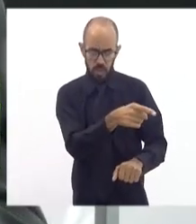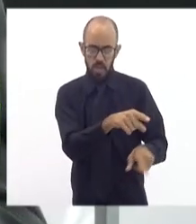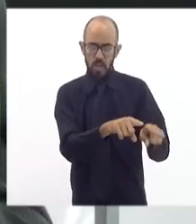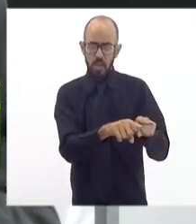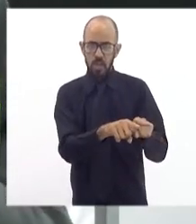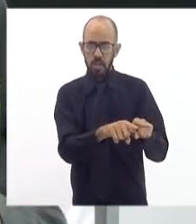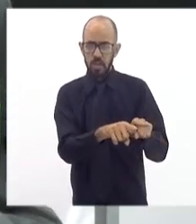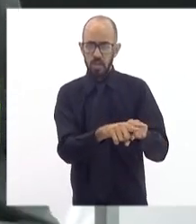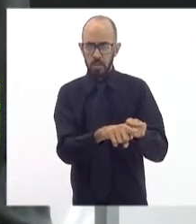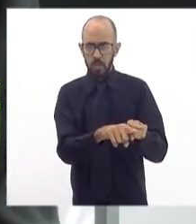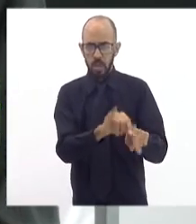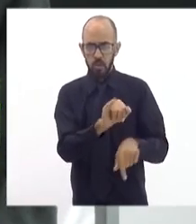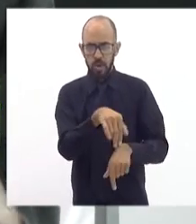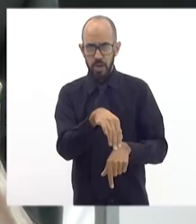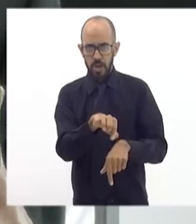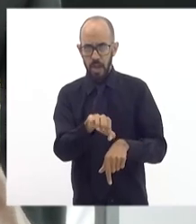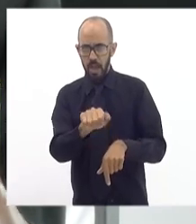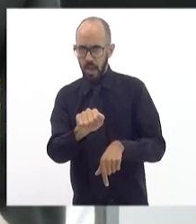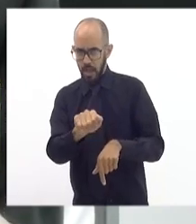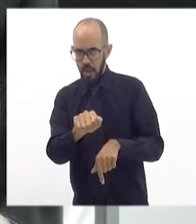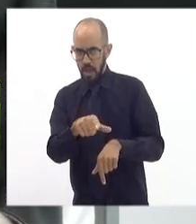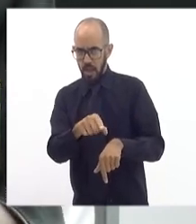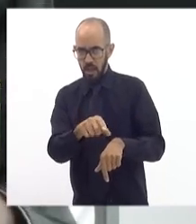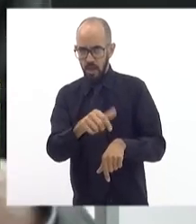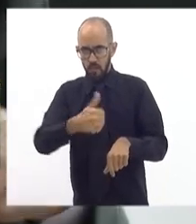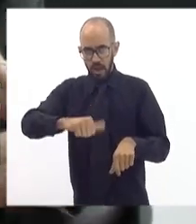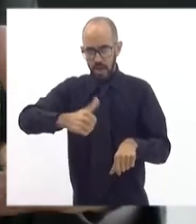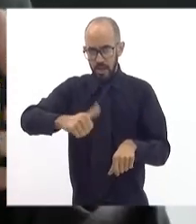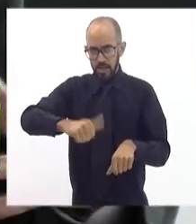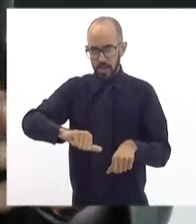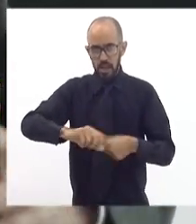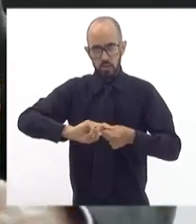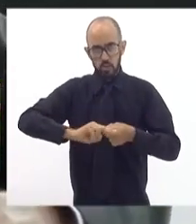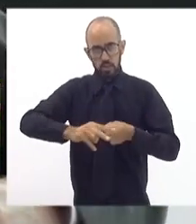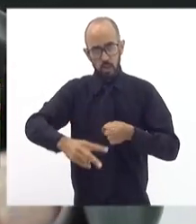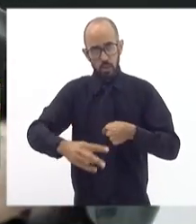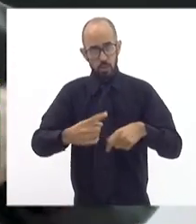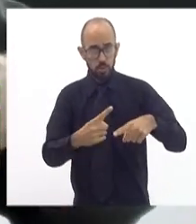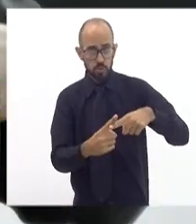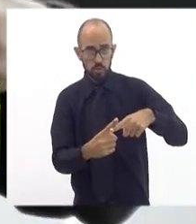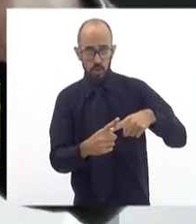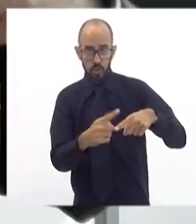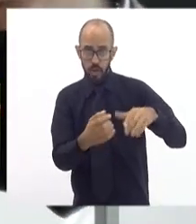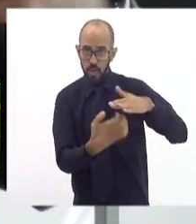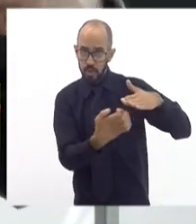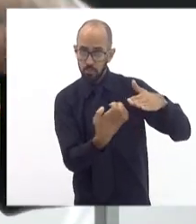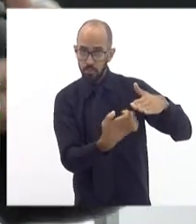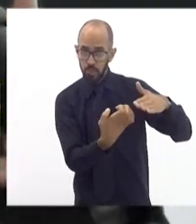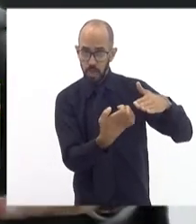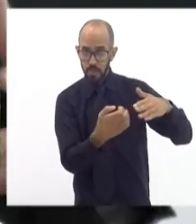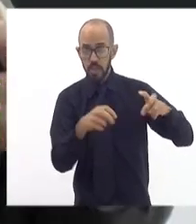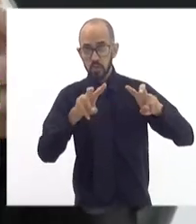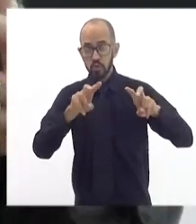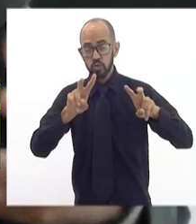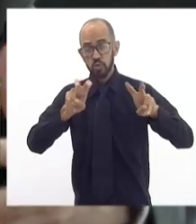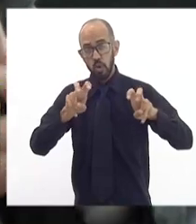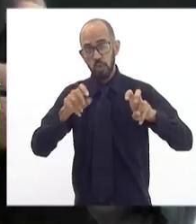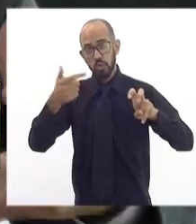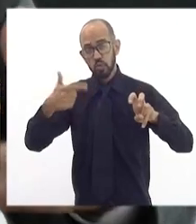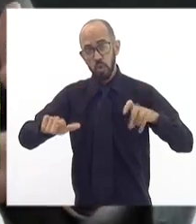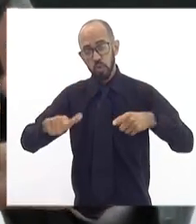Inea e analisar os efeitos sinérgicos do empreendimento em relação as outras questões